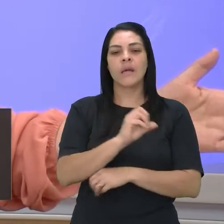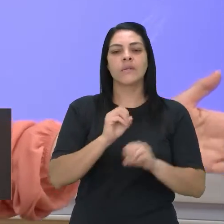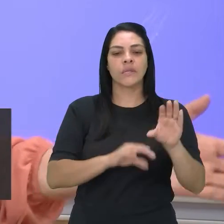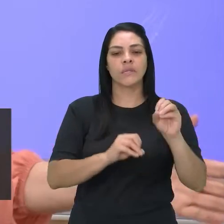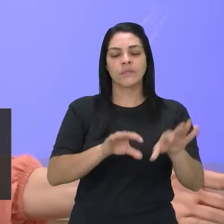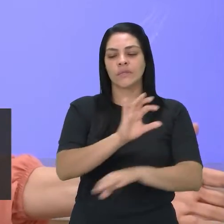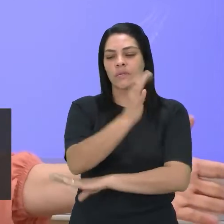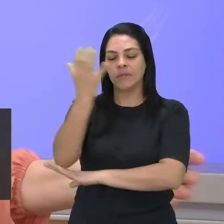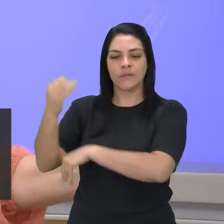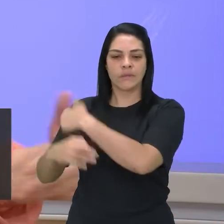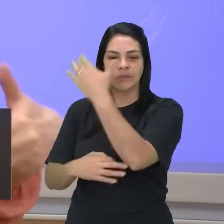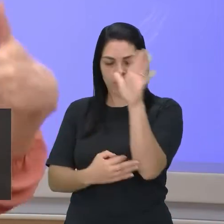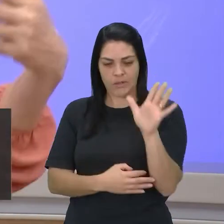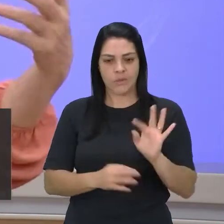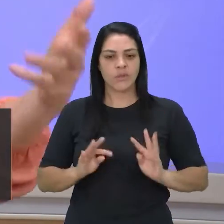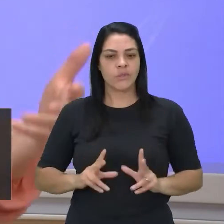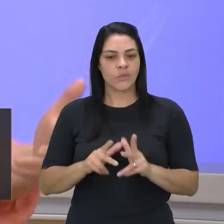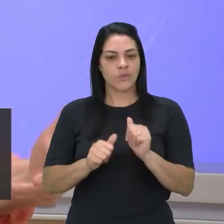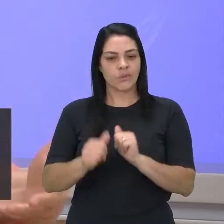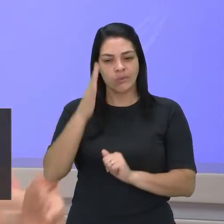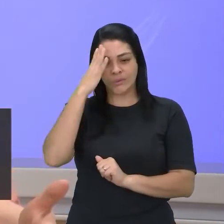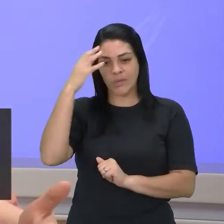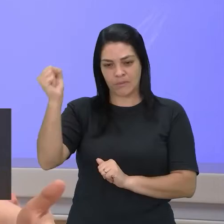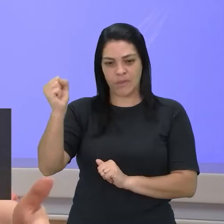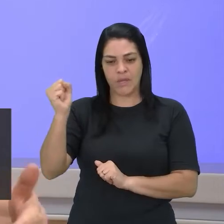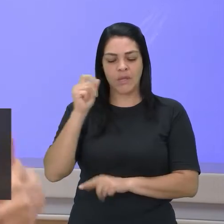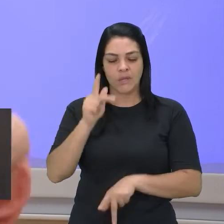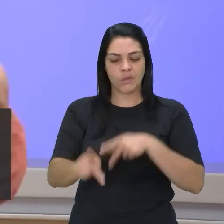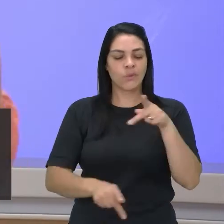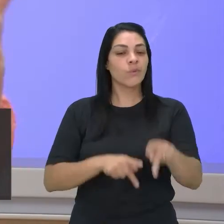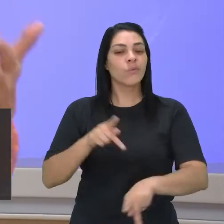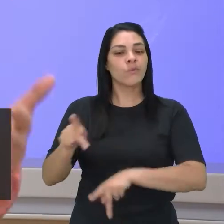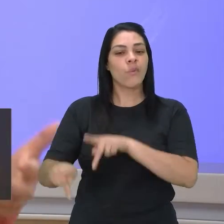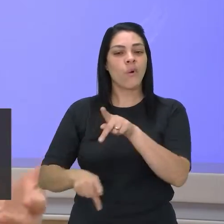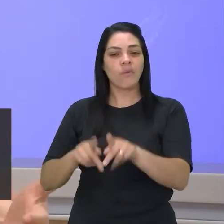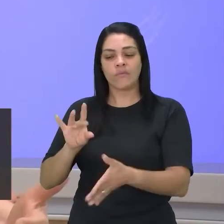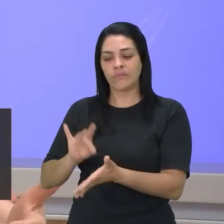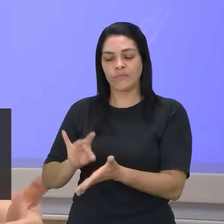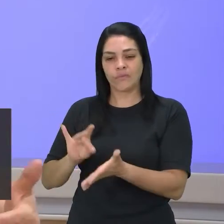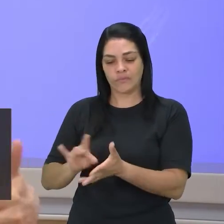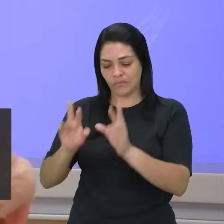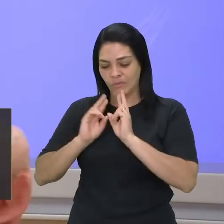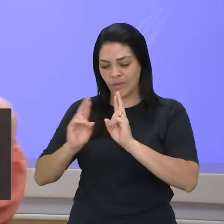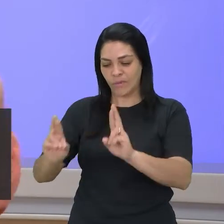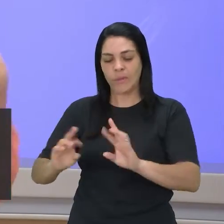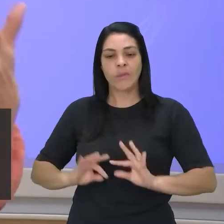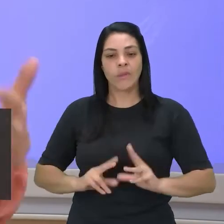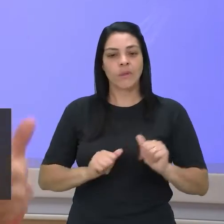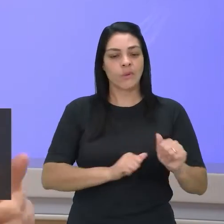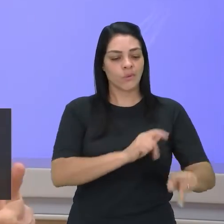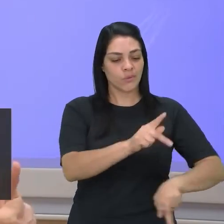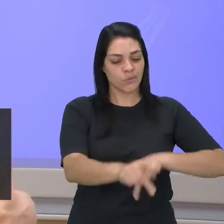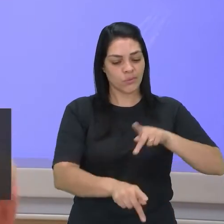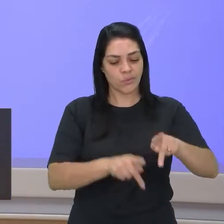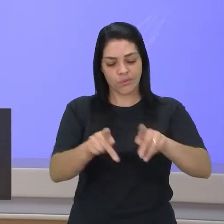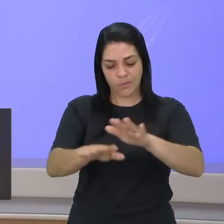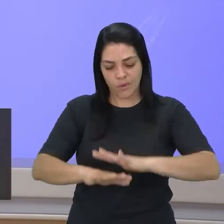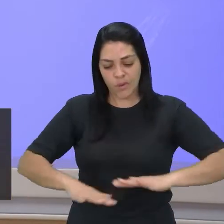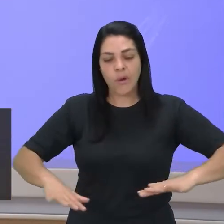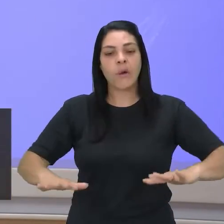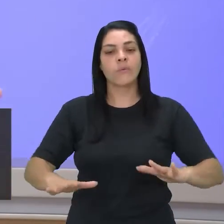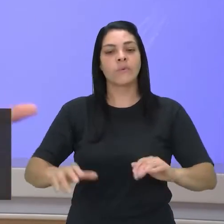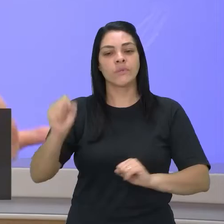do saber, dos povos originários, o respeito a esses povos, a cultura, ao que